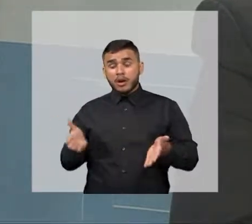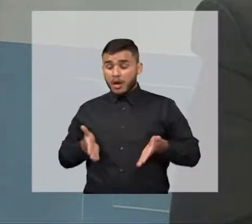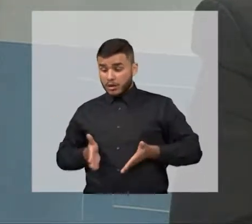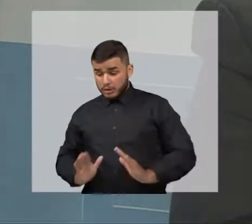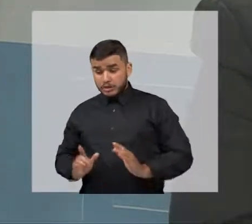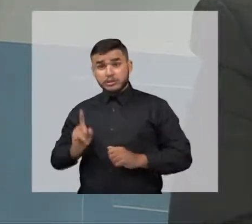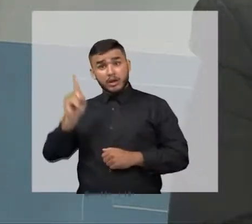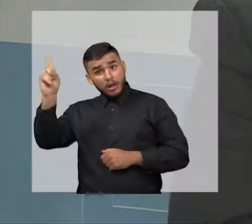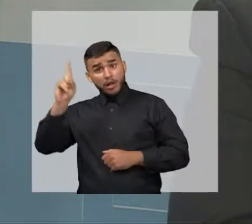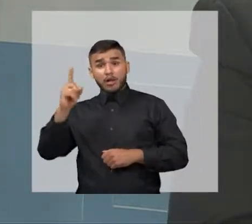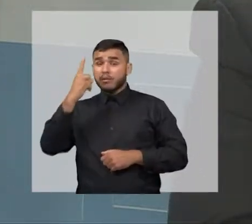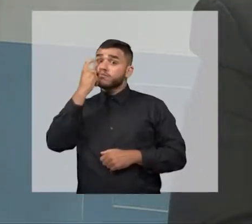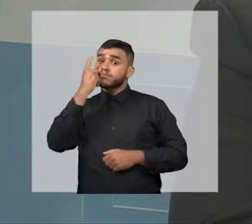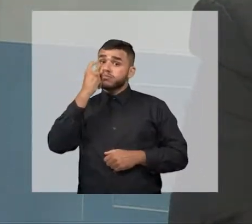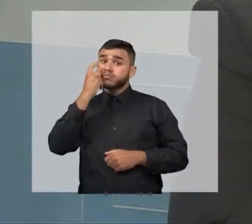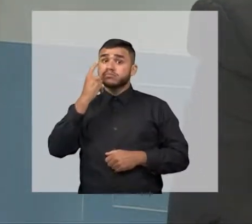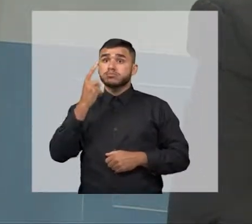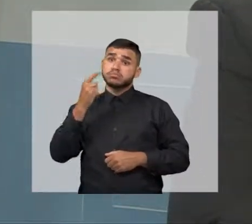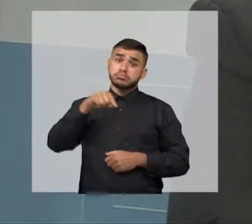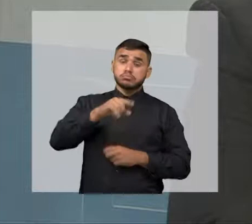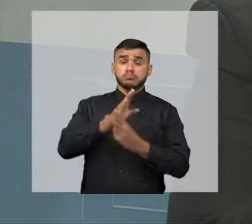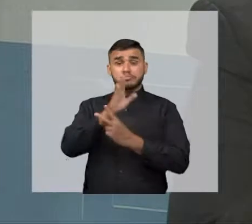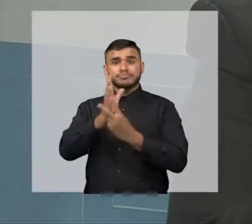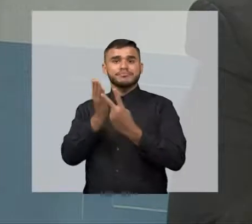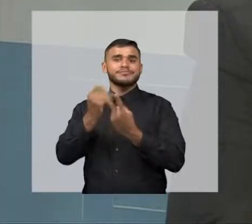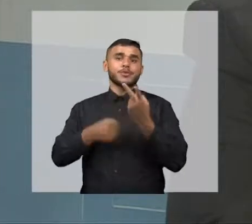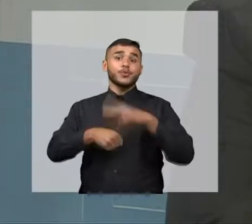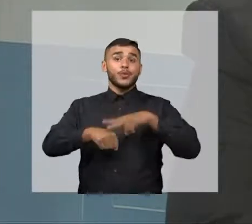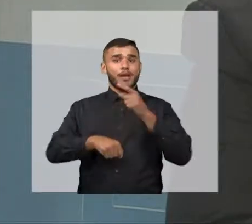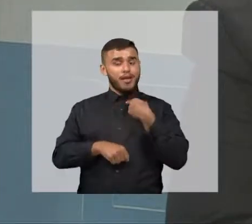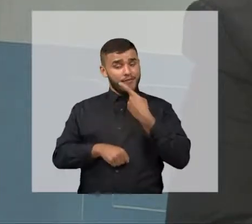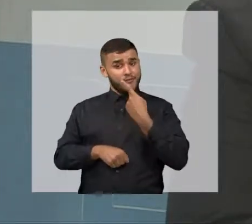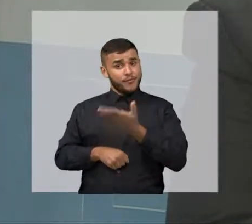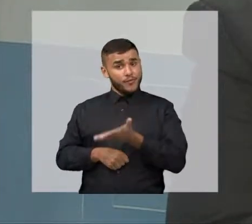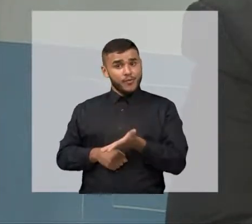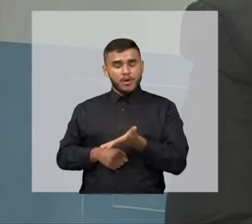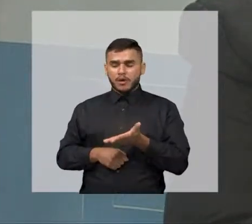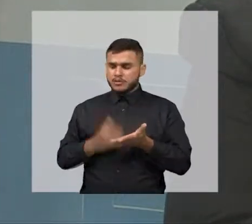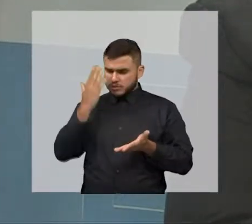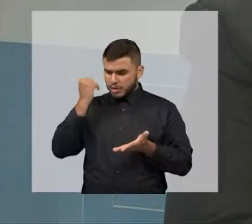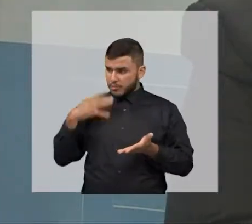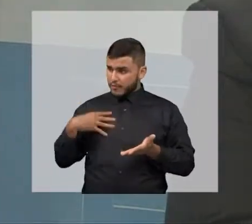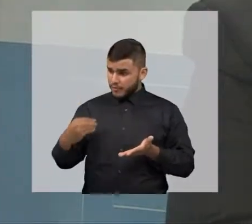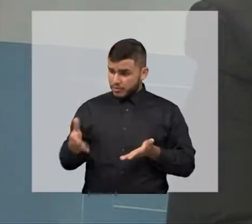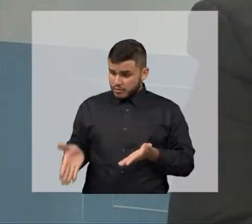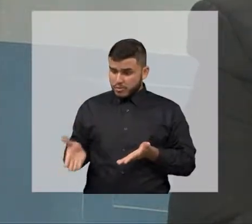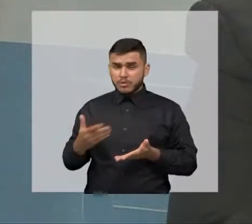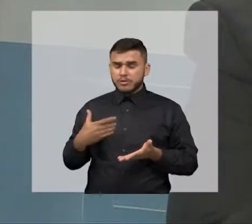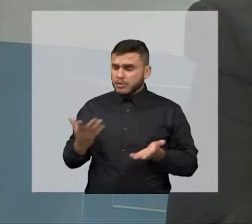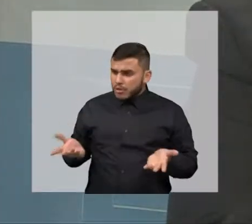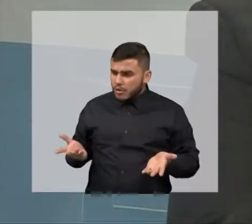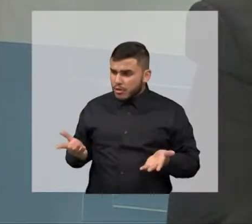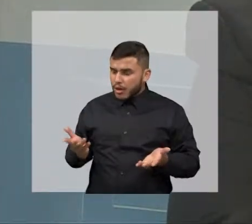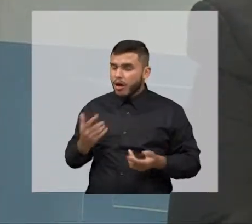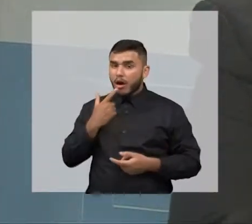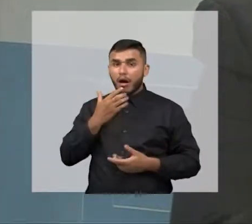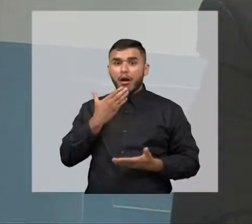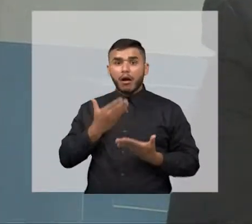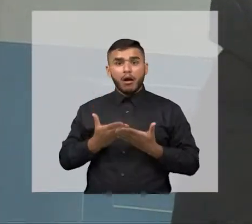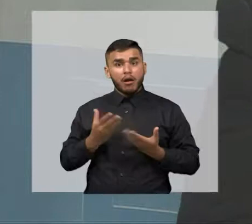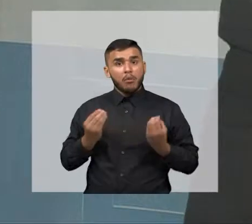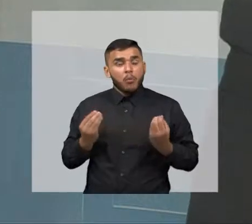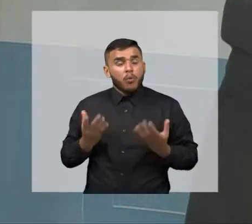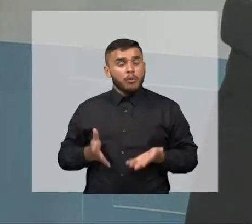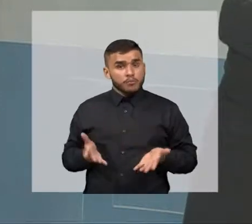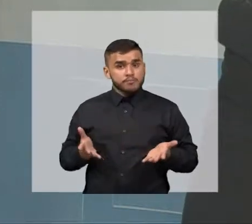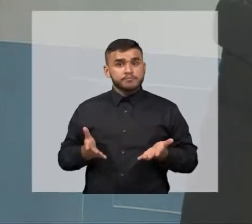pai é espanhol, a Antonita. Então, eu morei 2 anos lá e fiquei impressionado exatamente com isso. Agora, eles fazem a